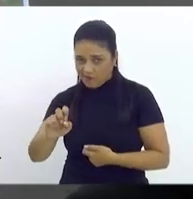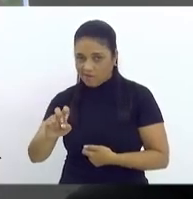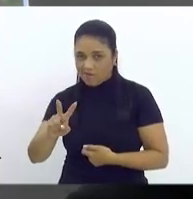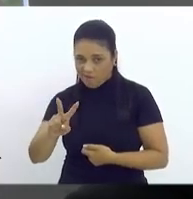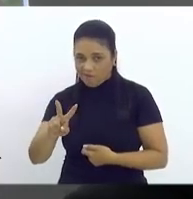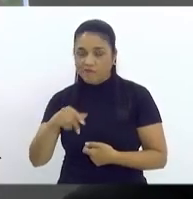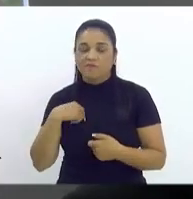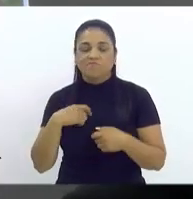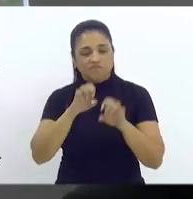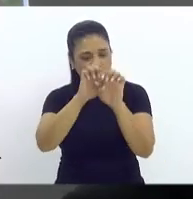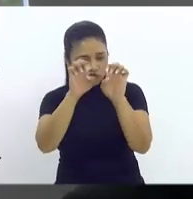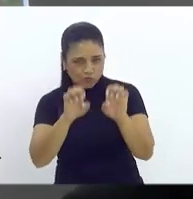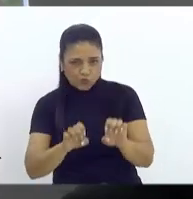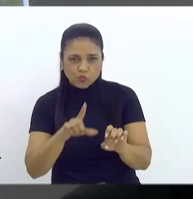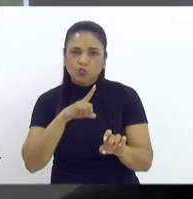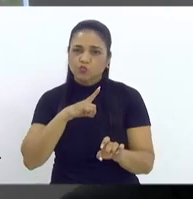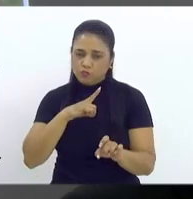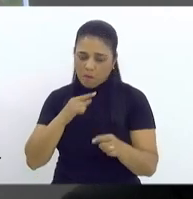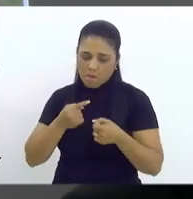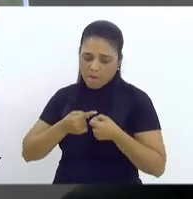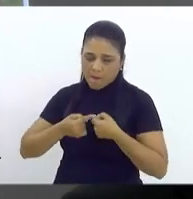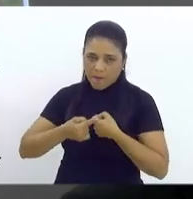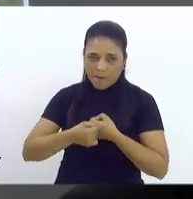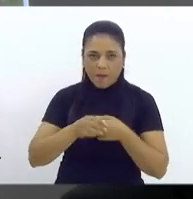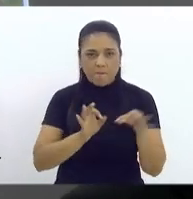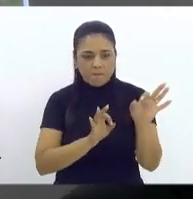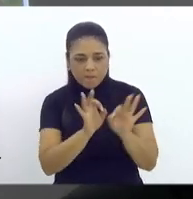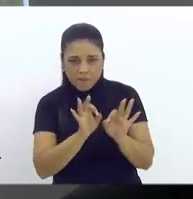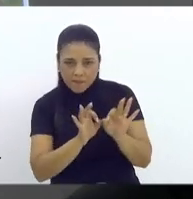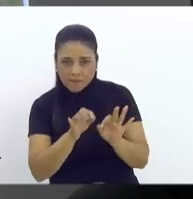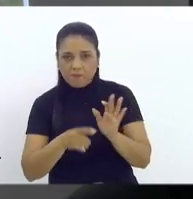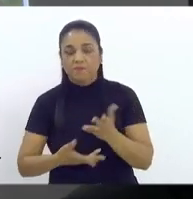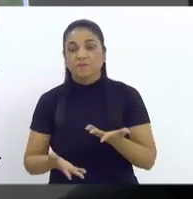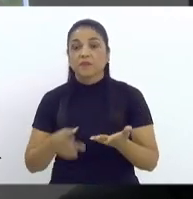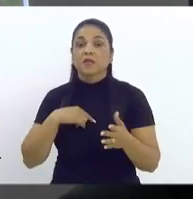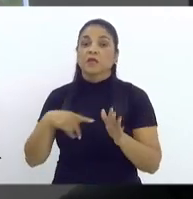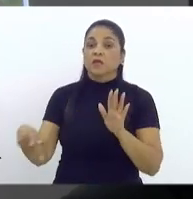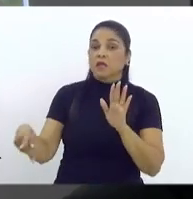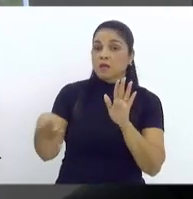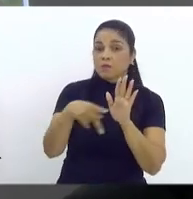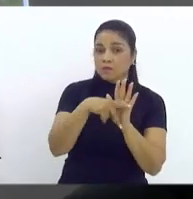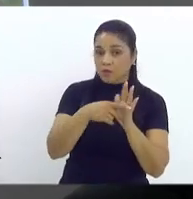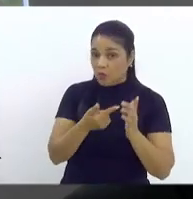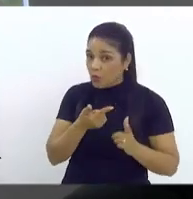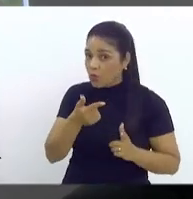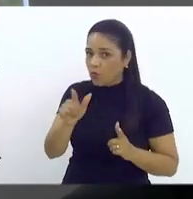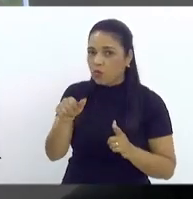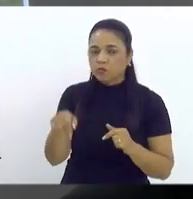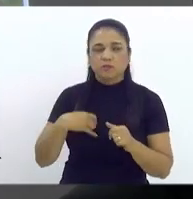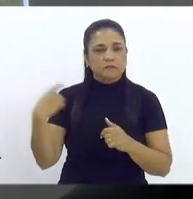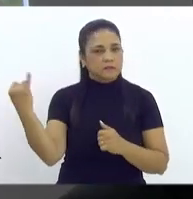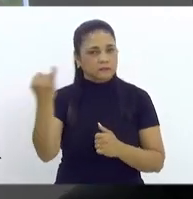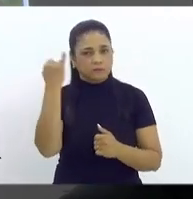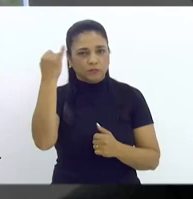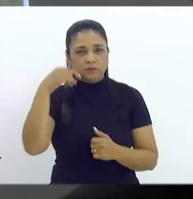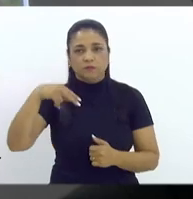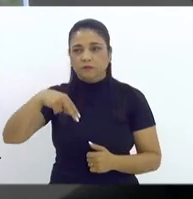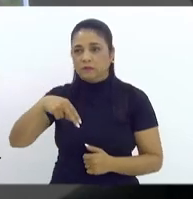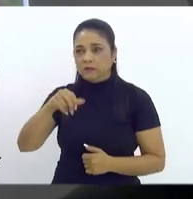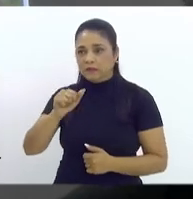fazer infraestrutura para atender esses municípios. Outro projeto que eu acho que é bem importante, que a Natuge